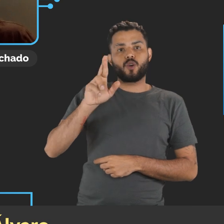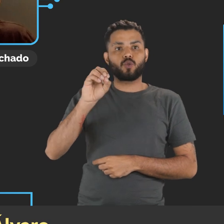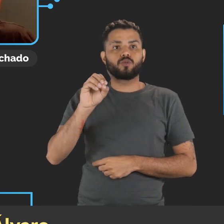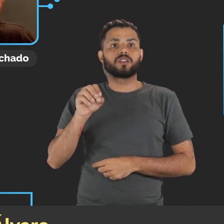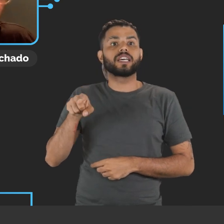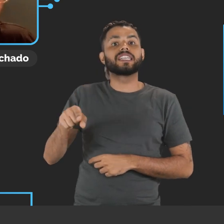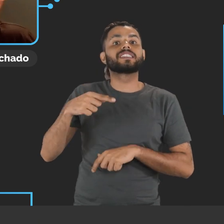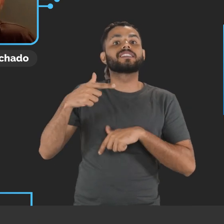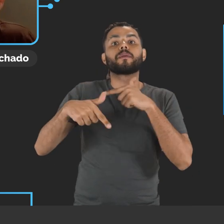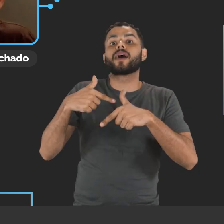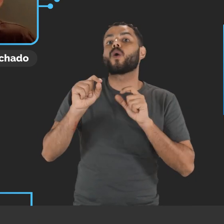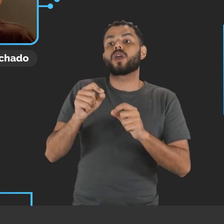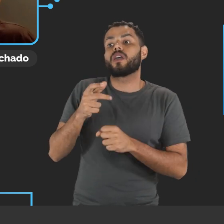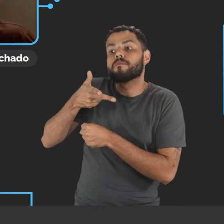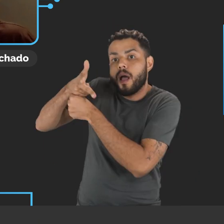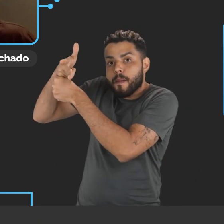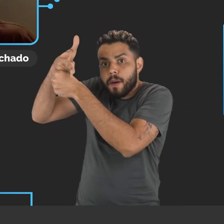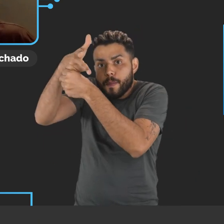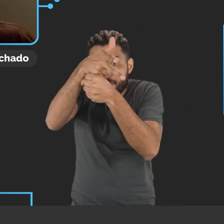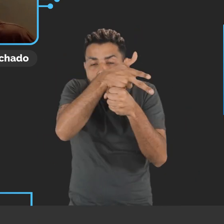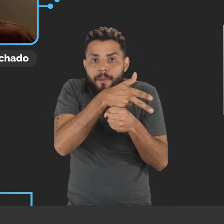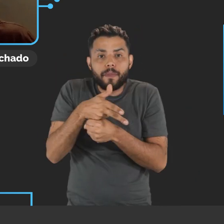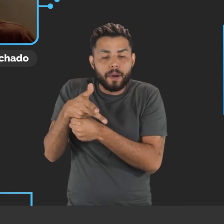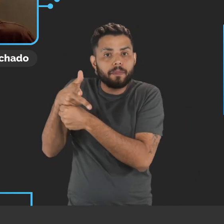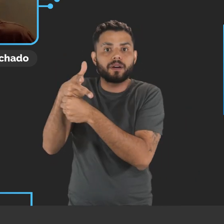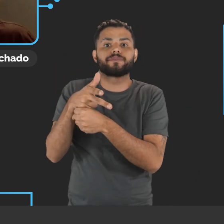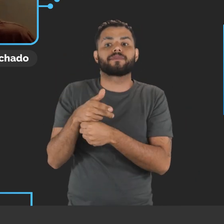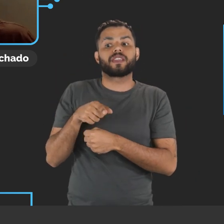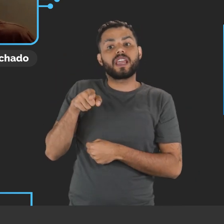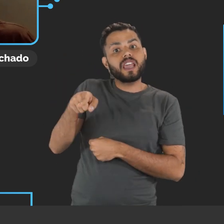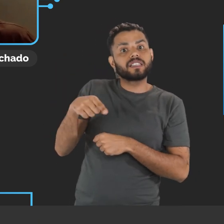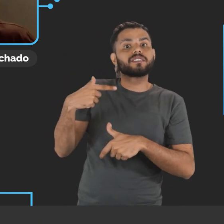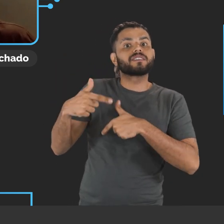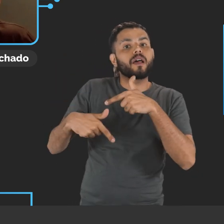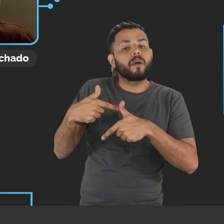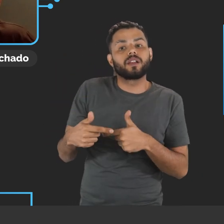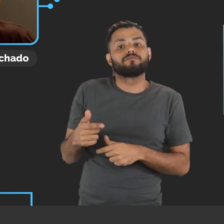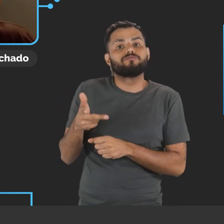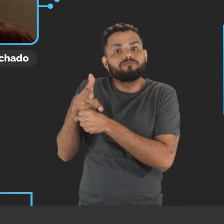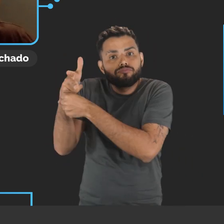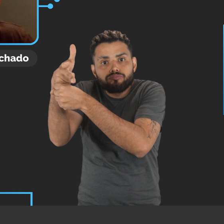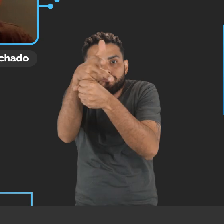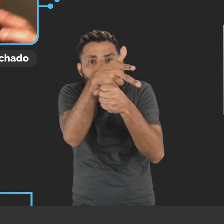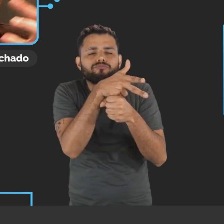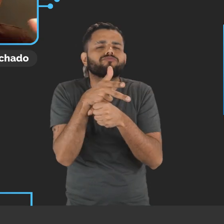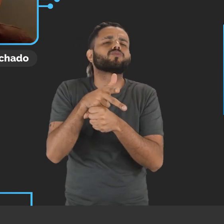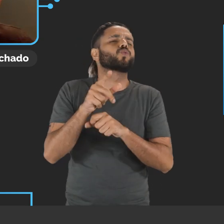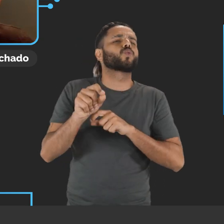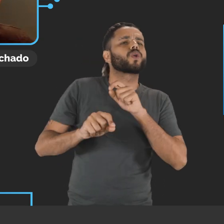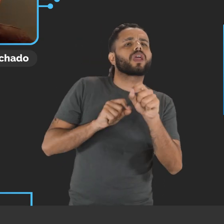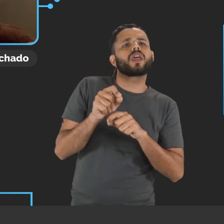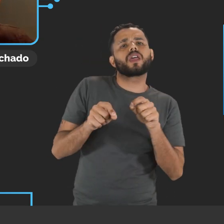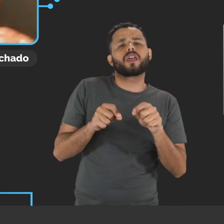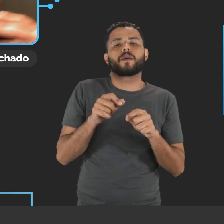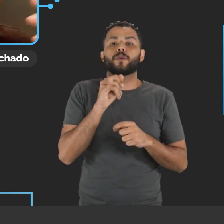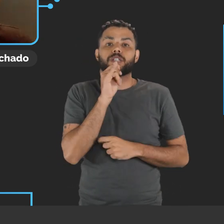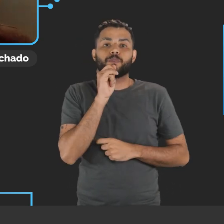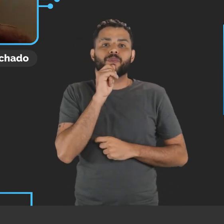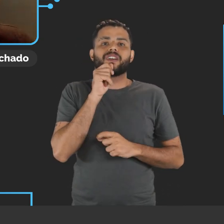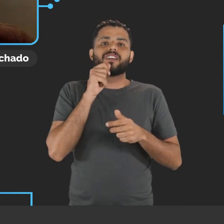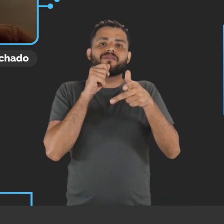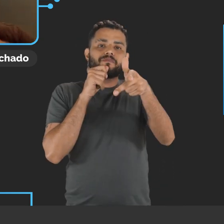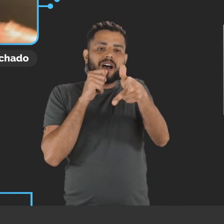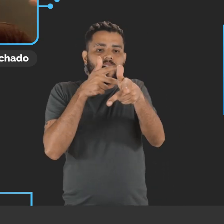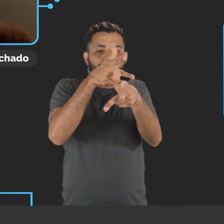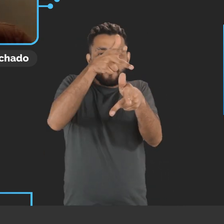como videomakers. A intenção aqui qual é? Que eles sejam videomakers para estarem captando